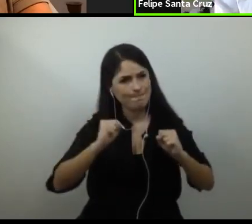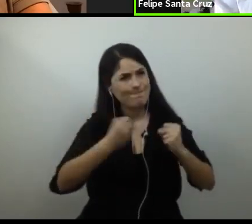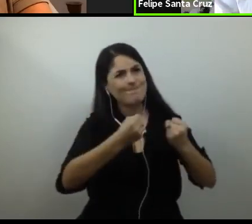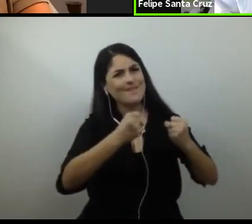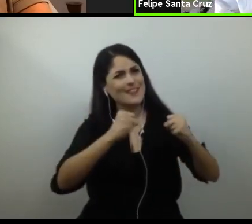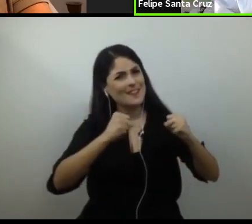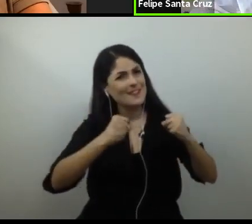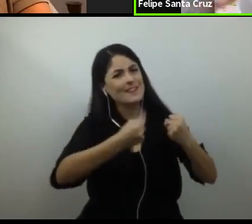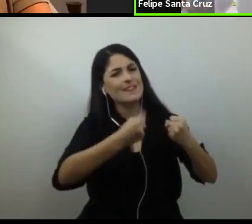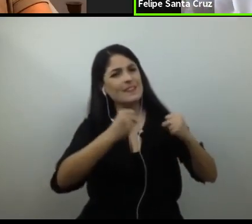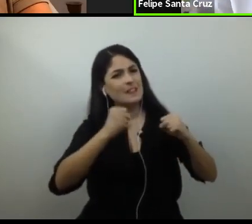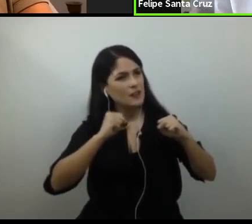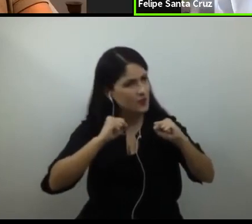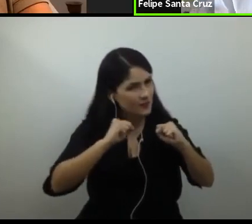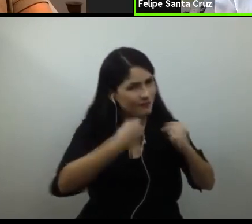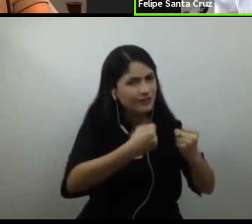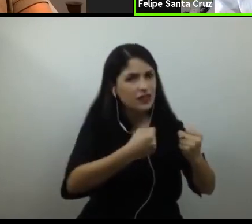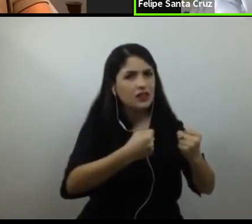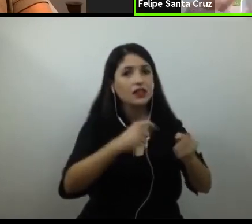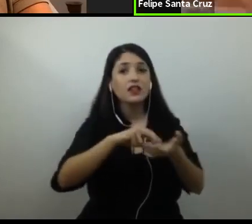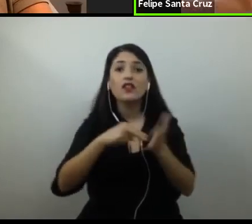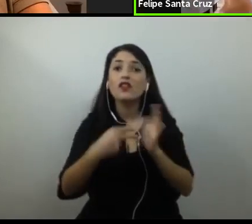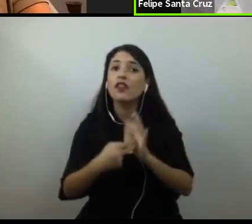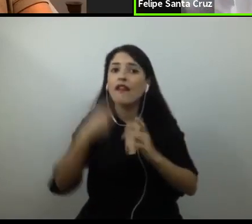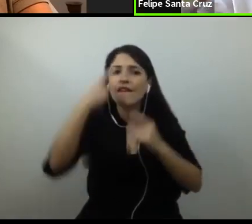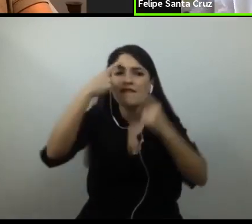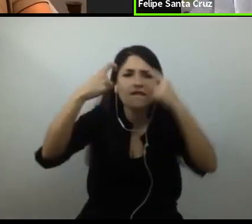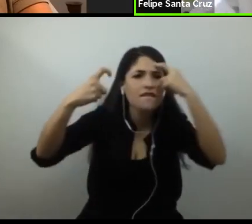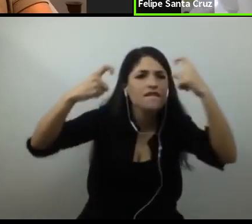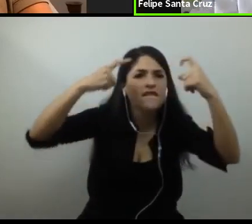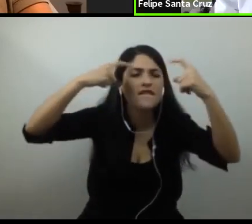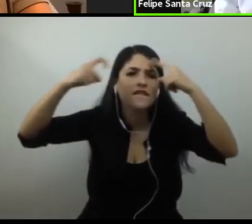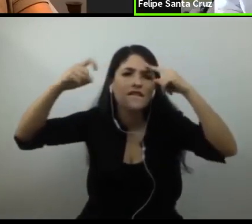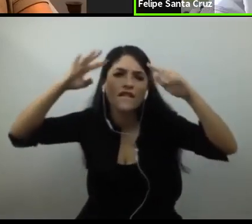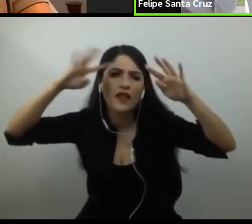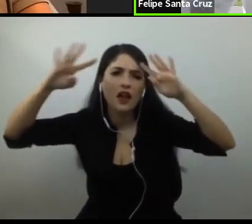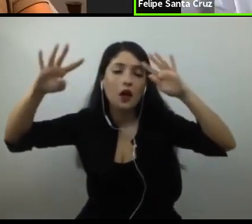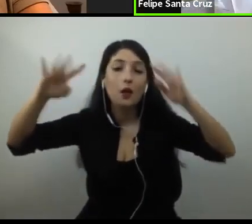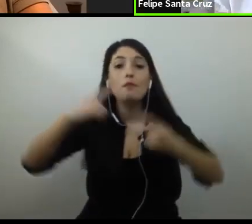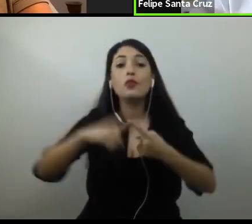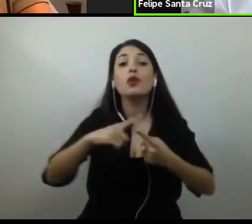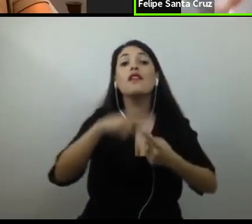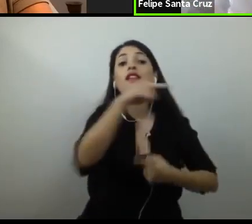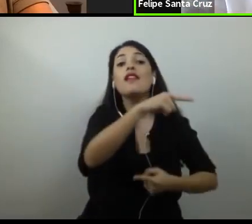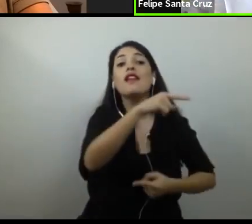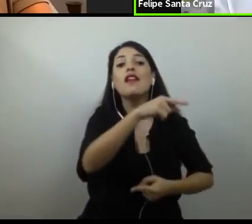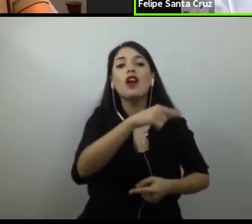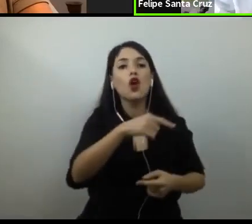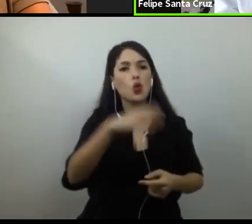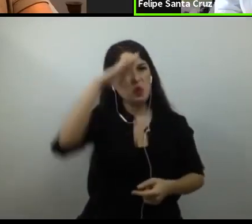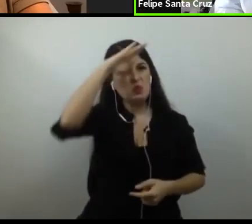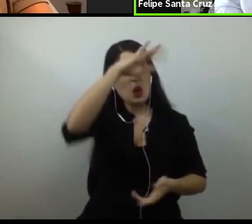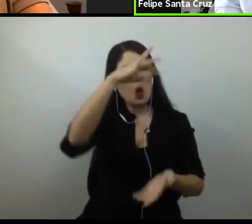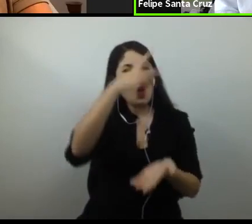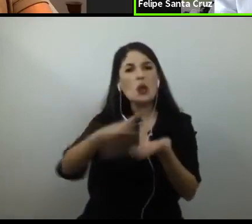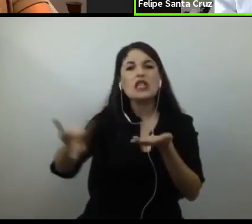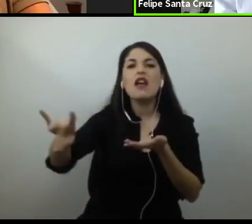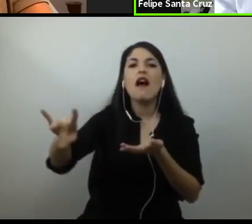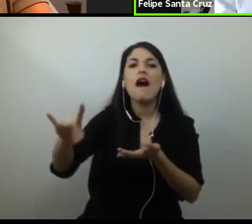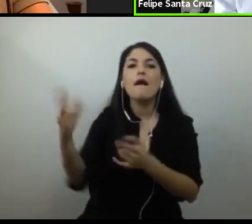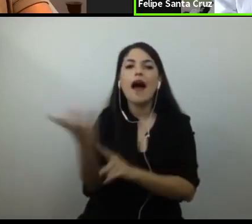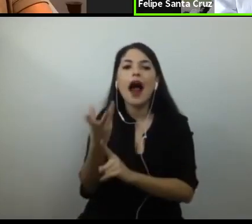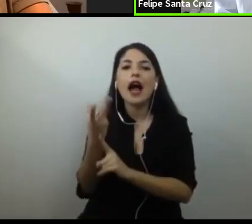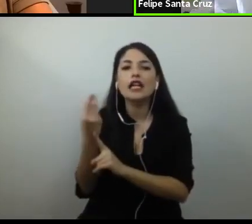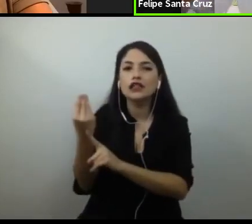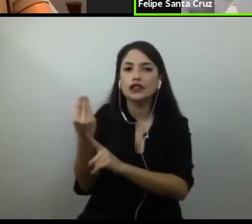de ruptura é a criatividade. Por que esse governo odeia tantos artistas? Porque os artistas não concordam com a